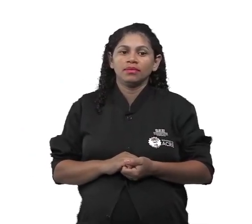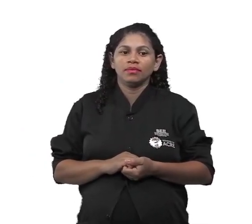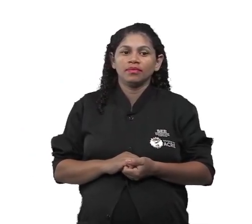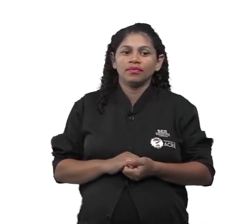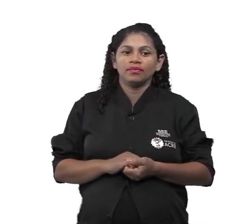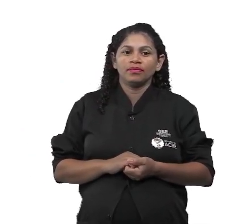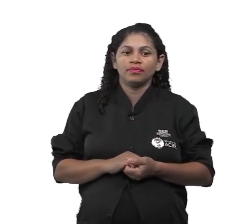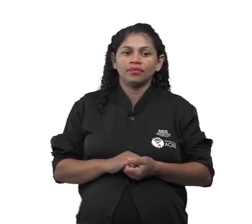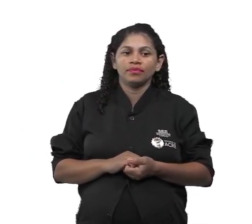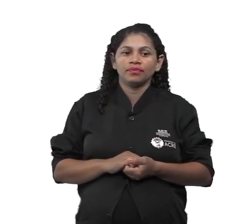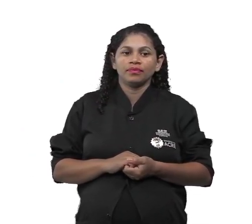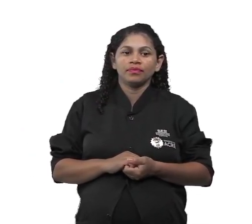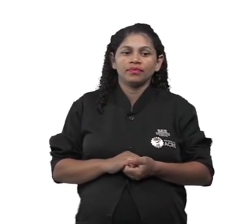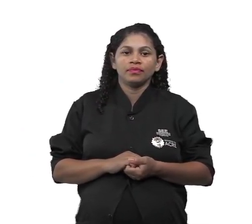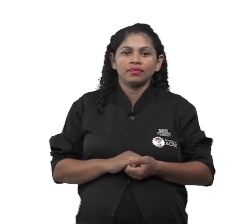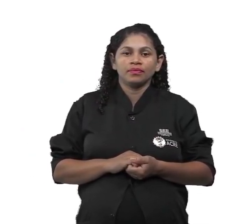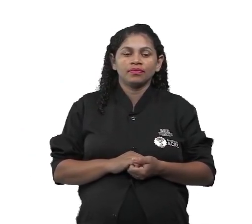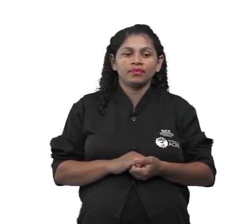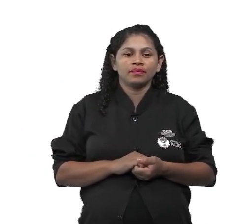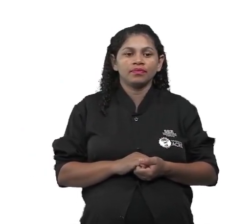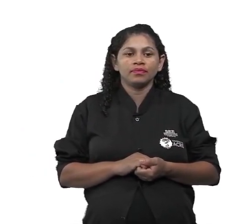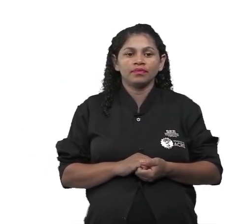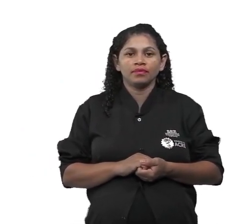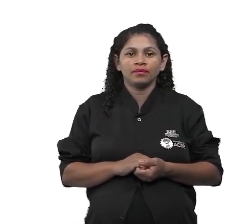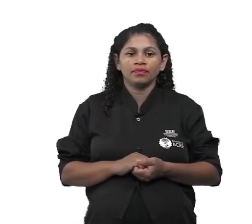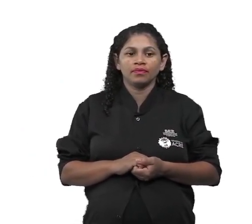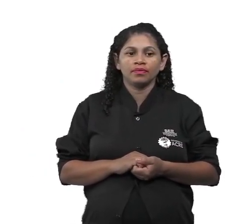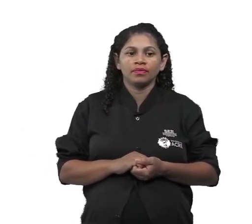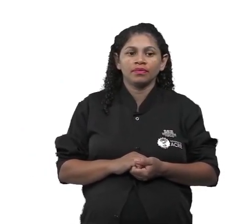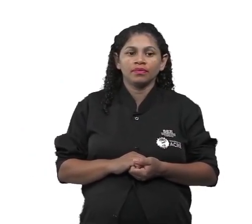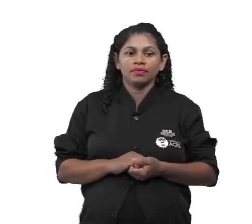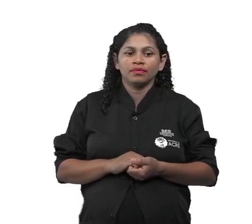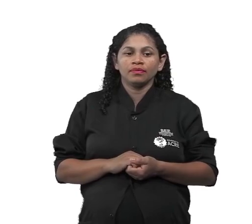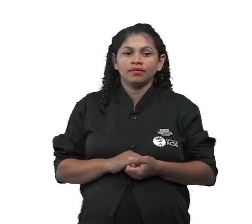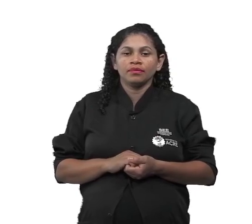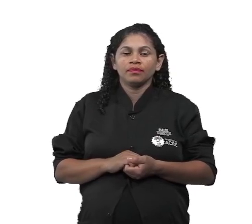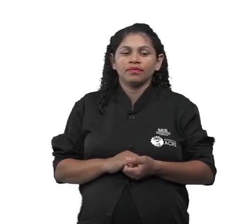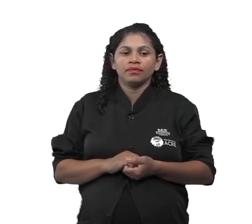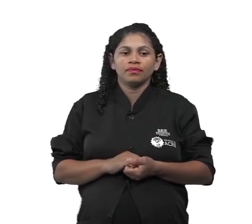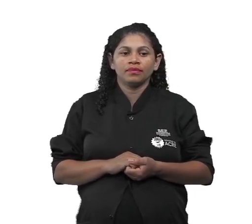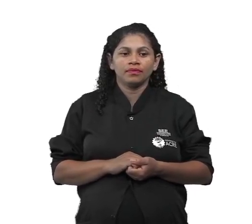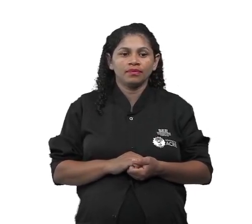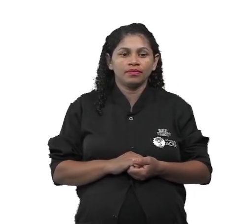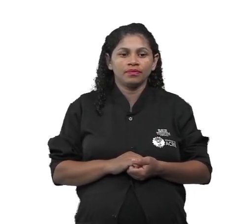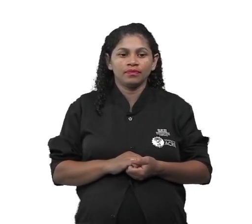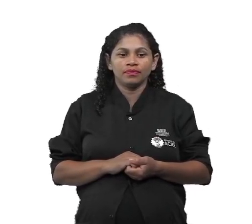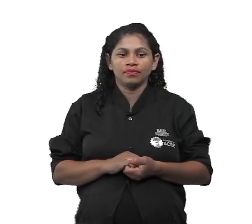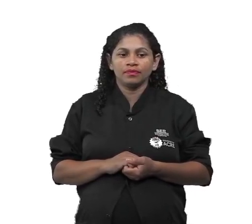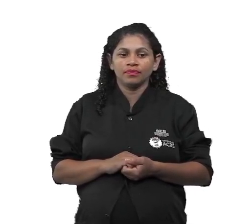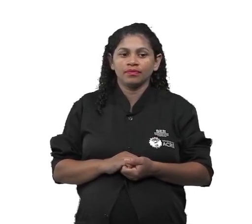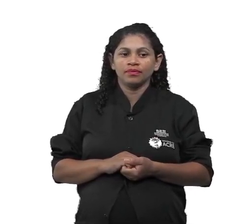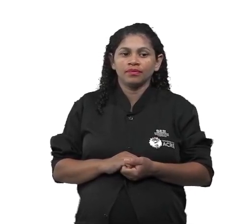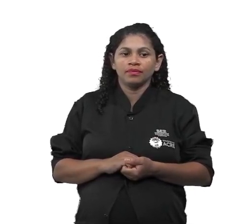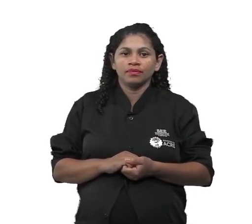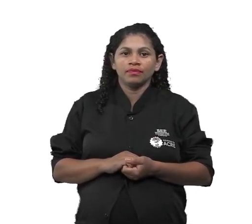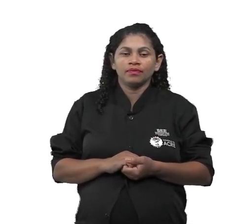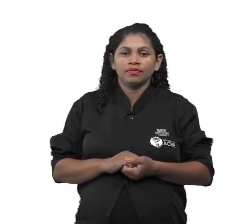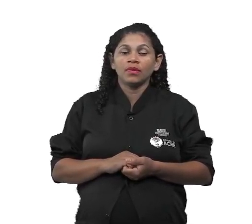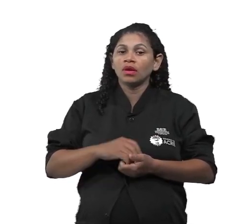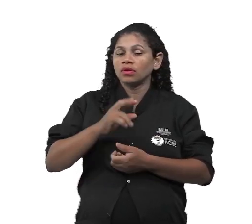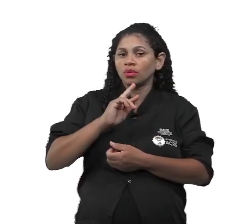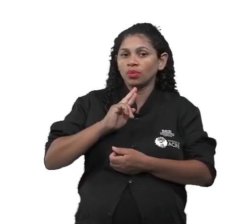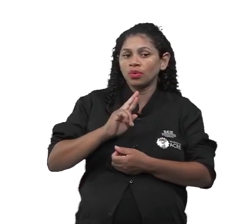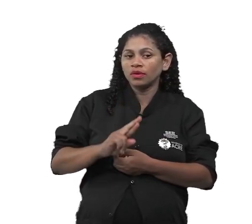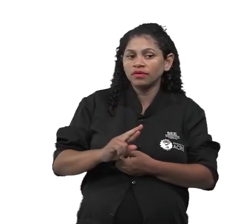duas fórmulas bem aqui, fazendo a substituição, você vai obter que o volume da esfera,